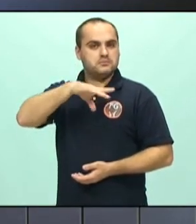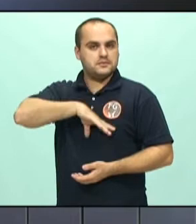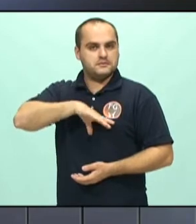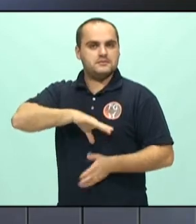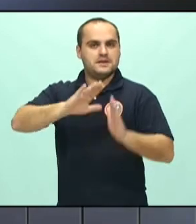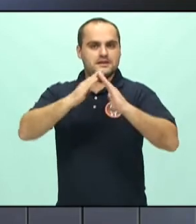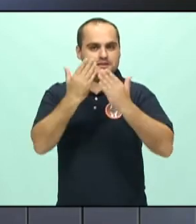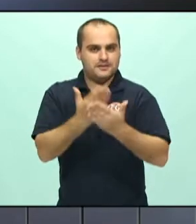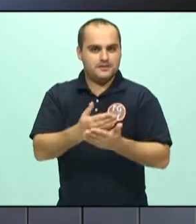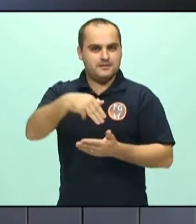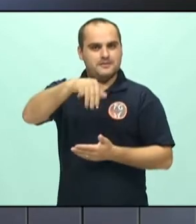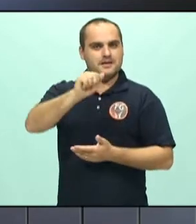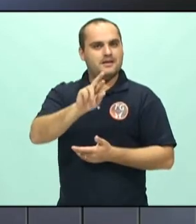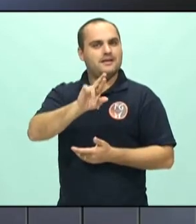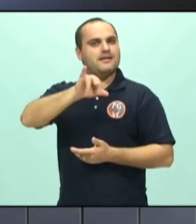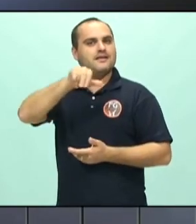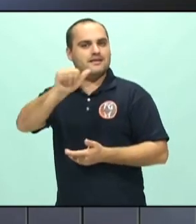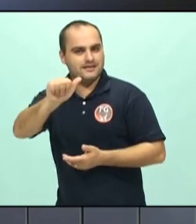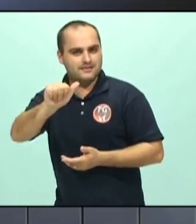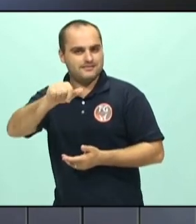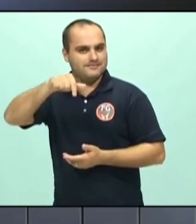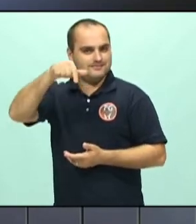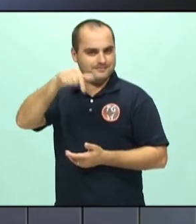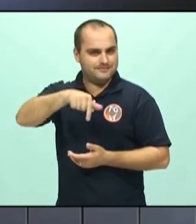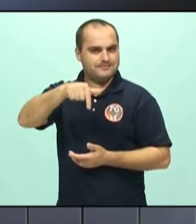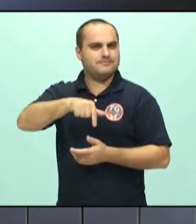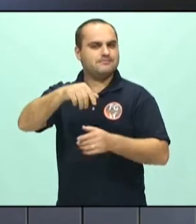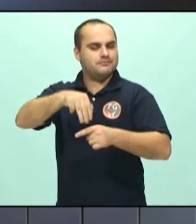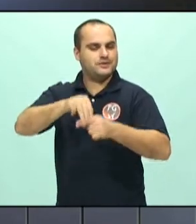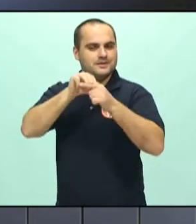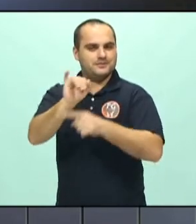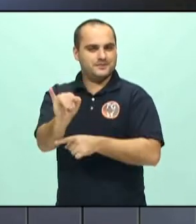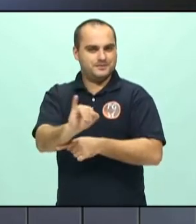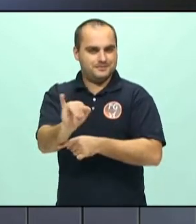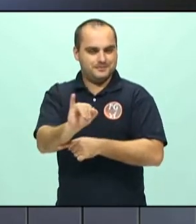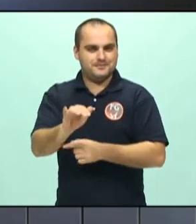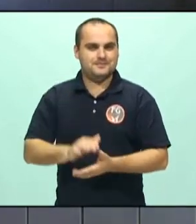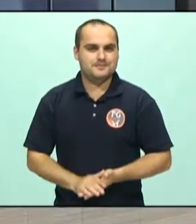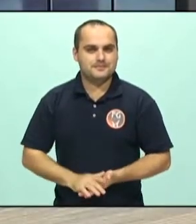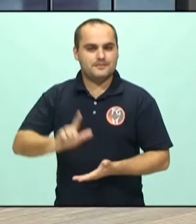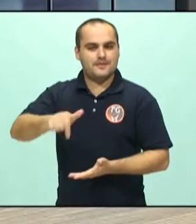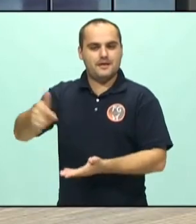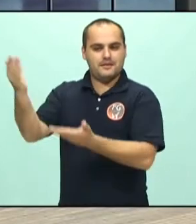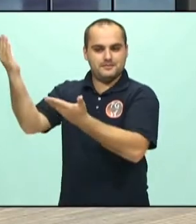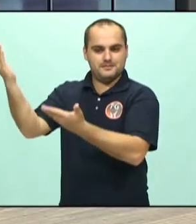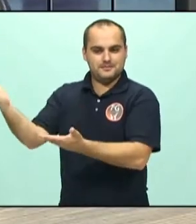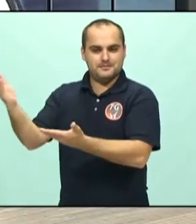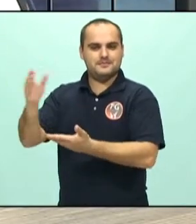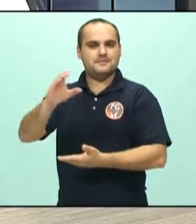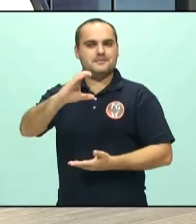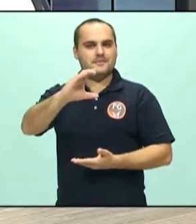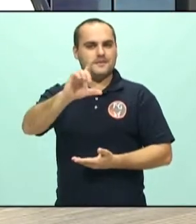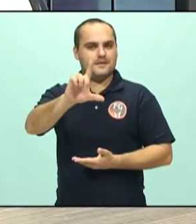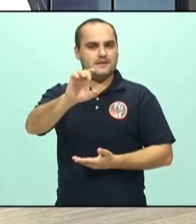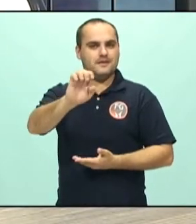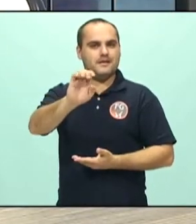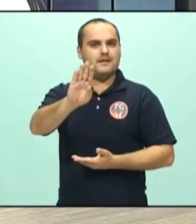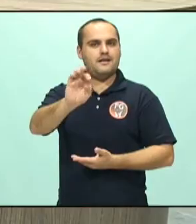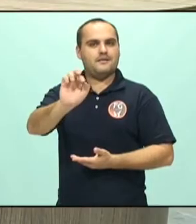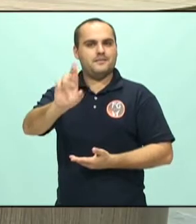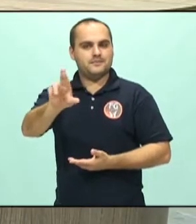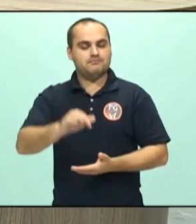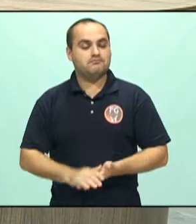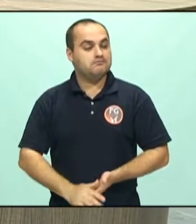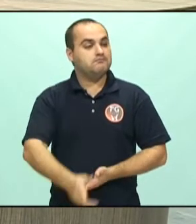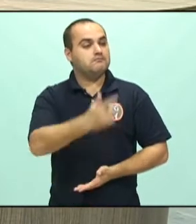Básica Maria Rosa Heleno Schulte, aqui do município de Itajaí. É o Kleber Novaes de Souza. Nós estamos falando a